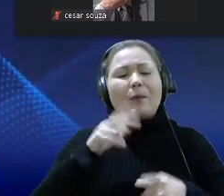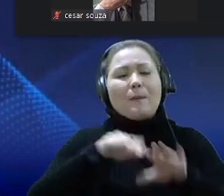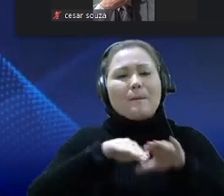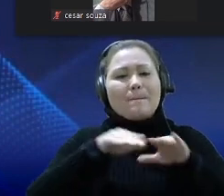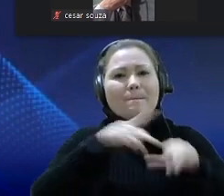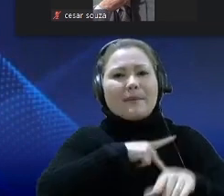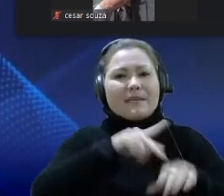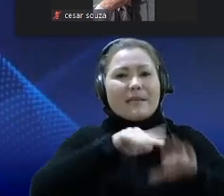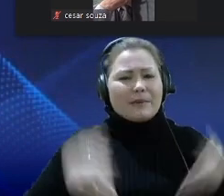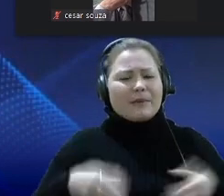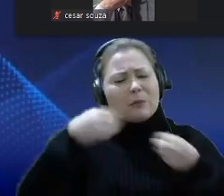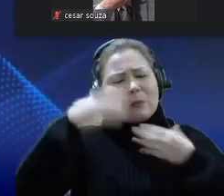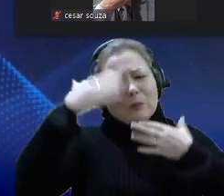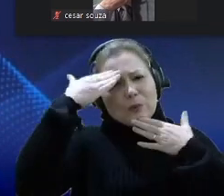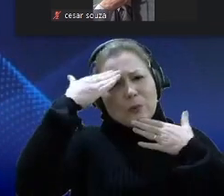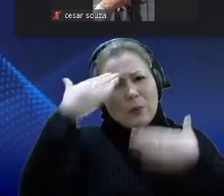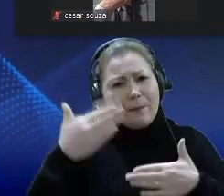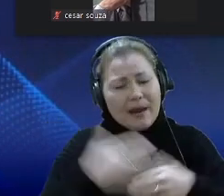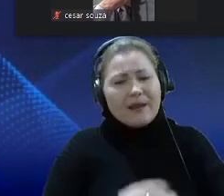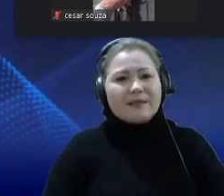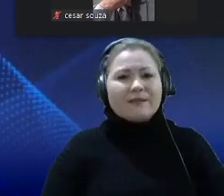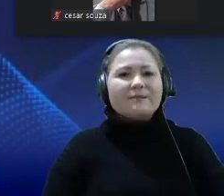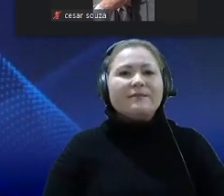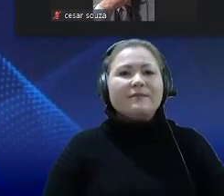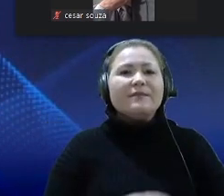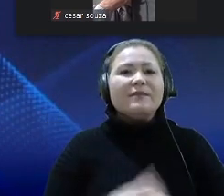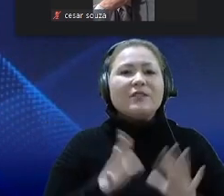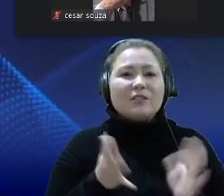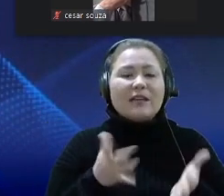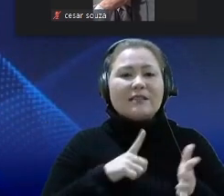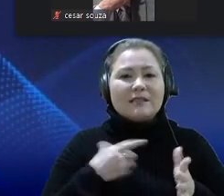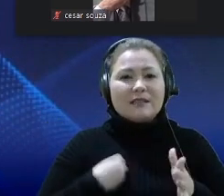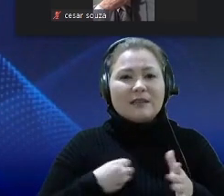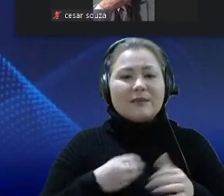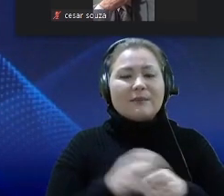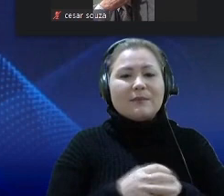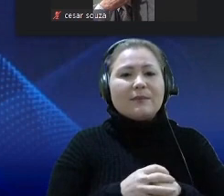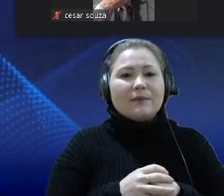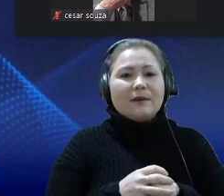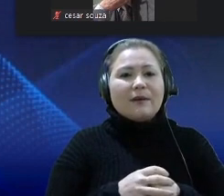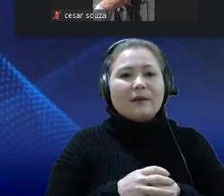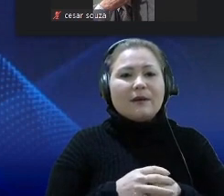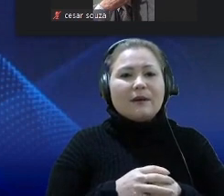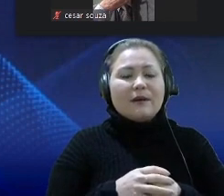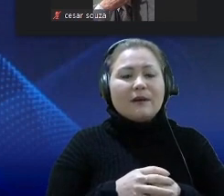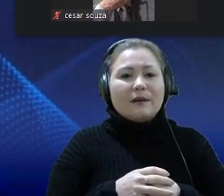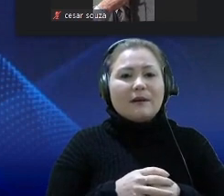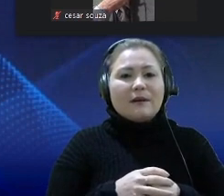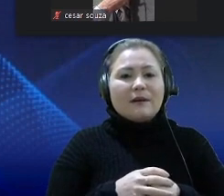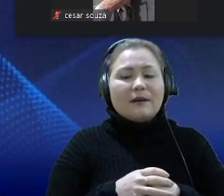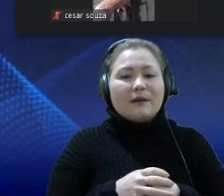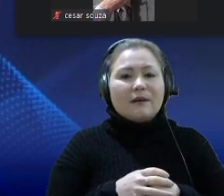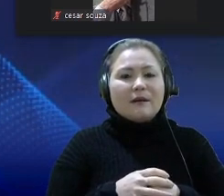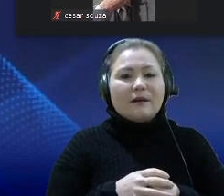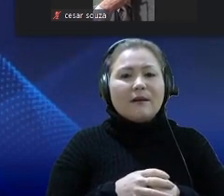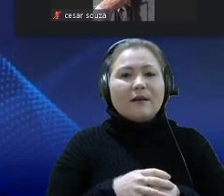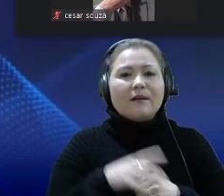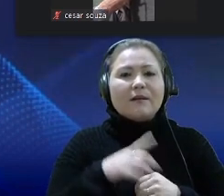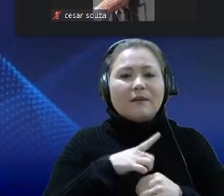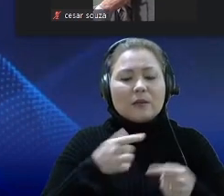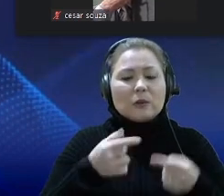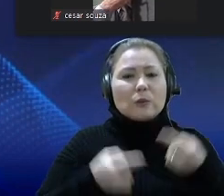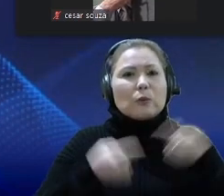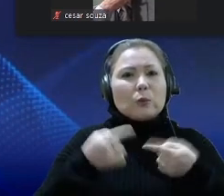Enfim, muito obrigada e já estamos aí aptos, não é, a ter